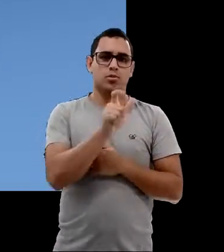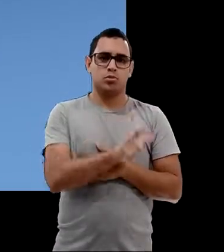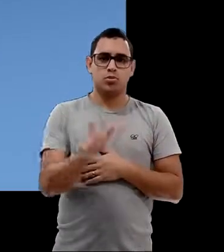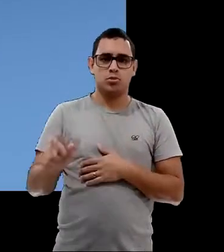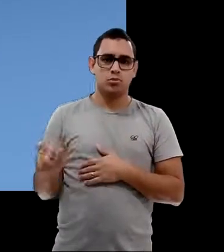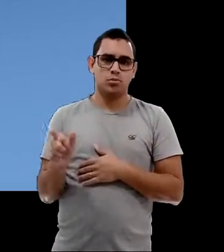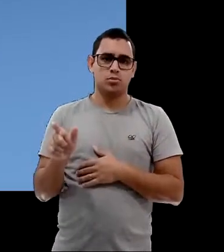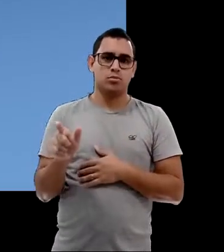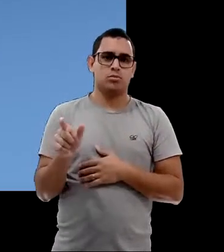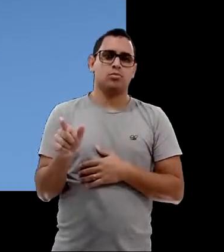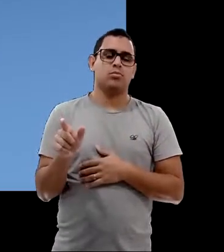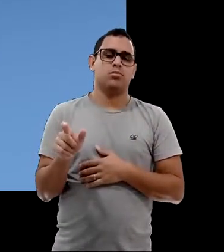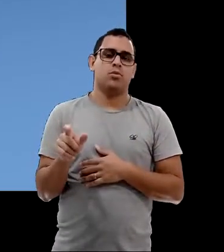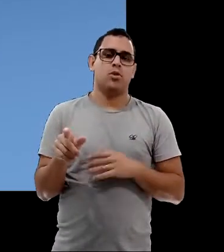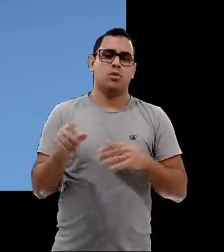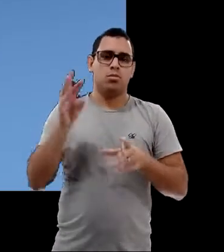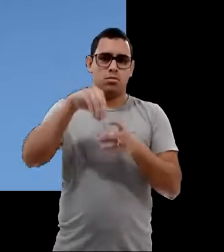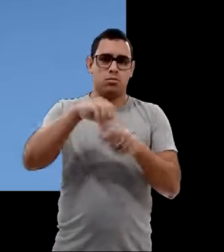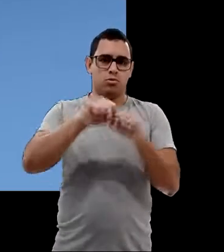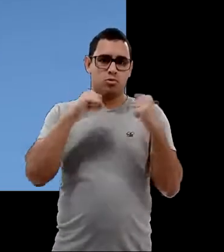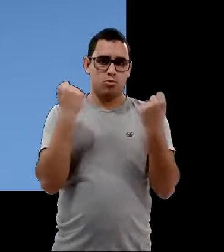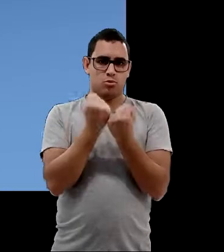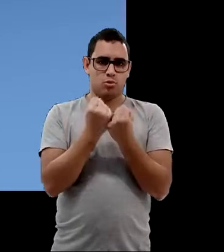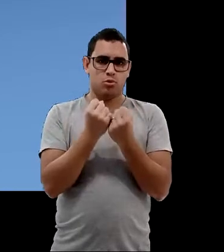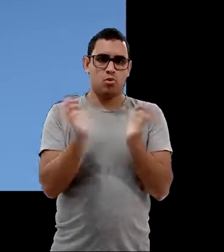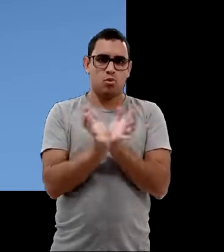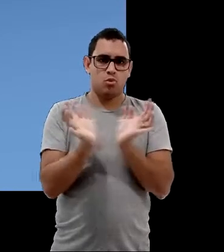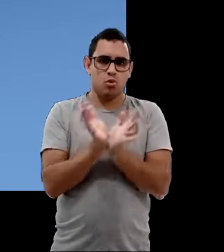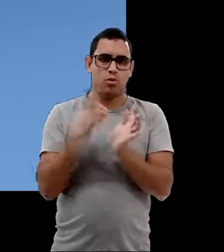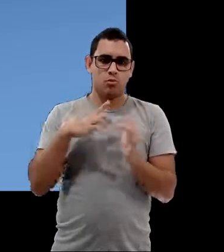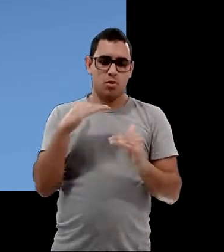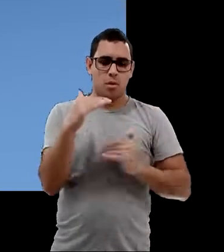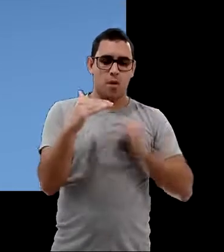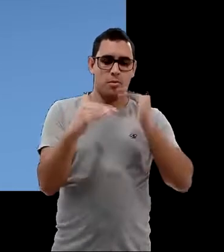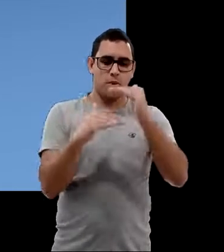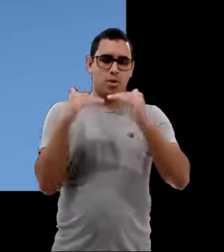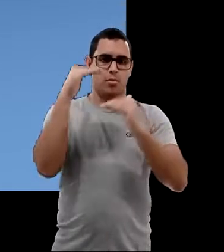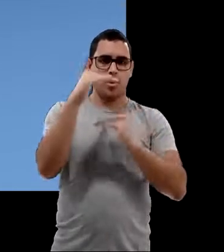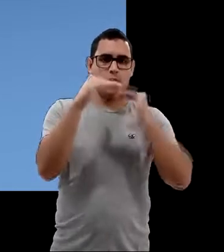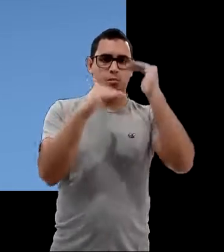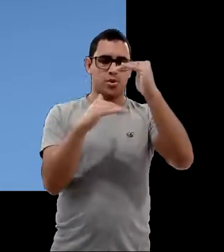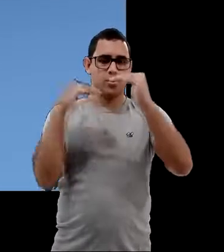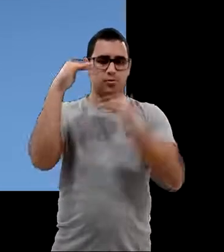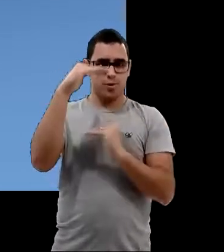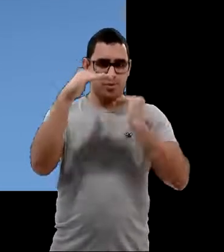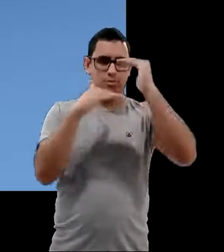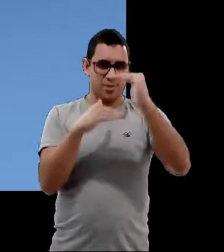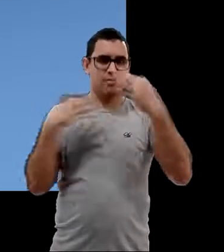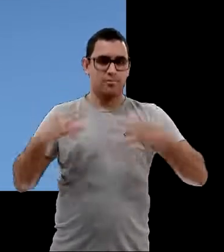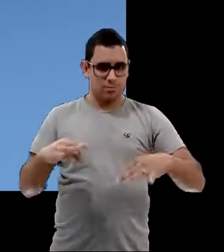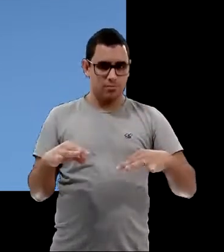de indivíduos de uma sociedade em um grupo hierarquicamente superpostos.